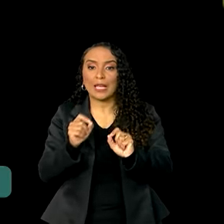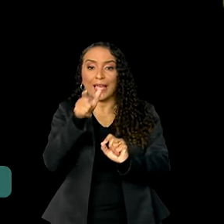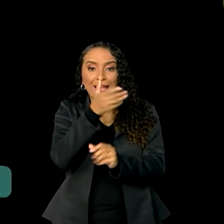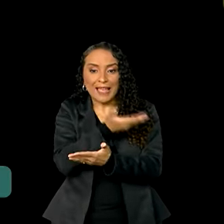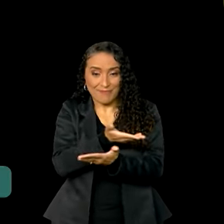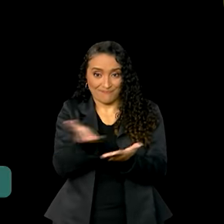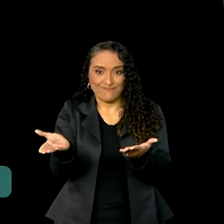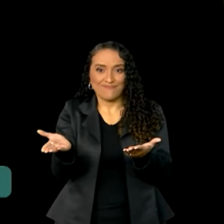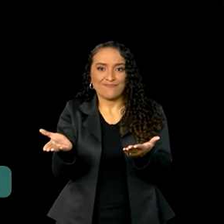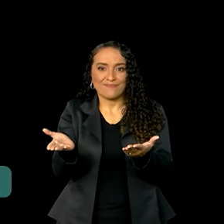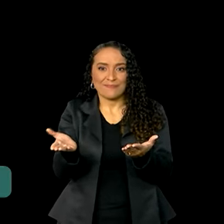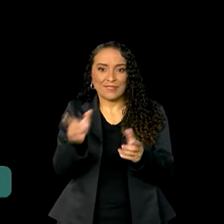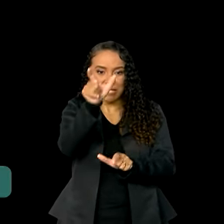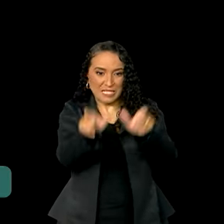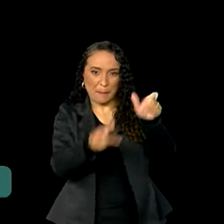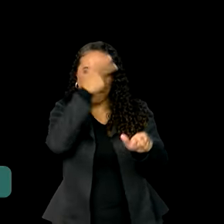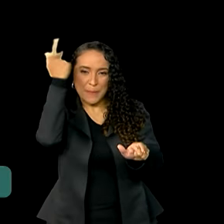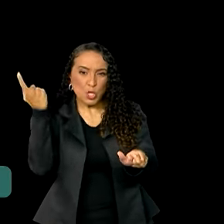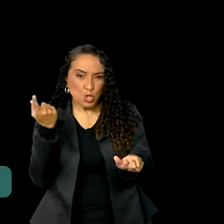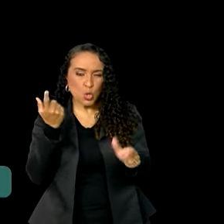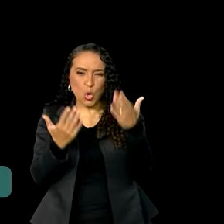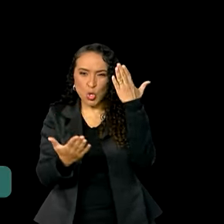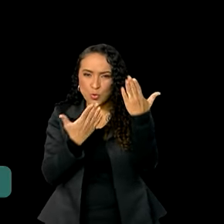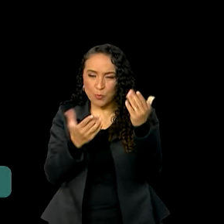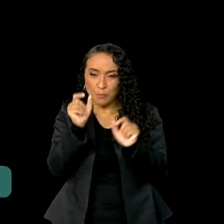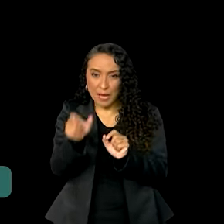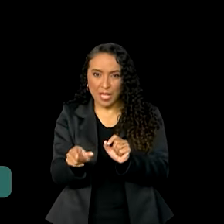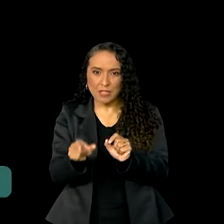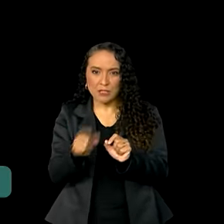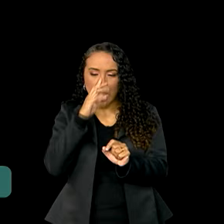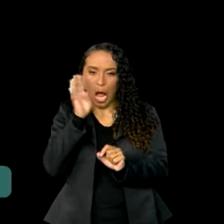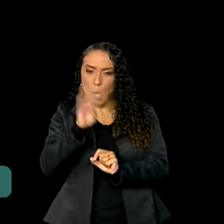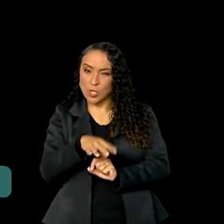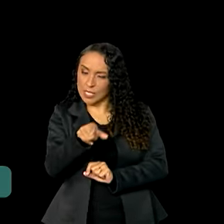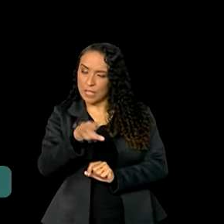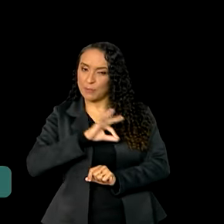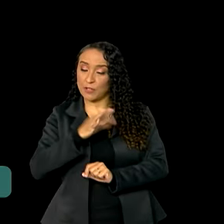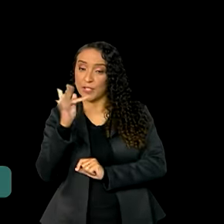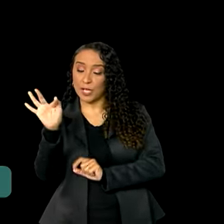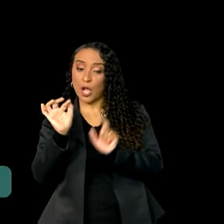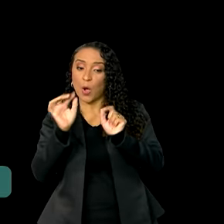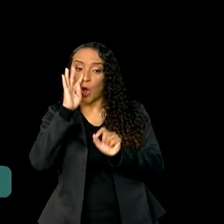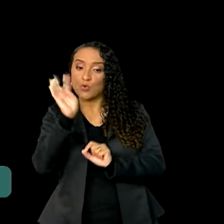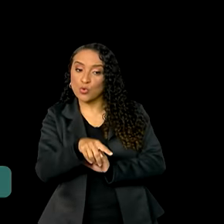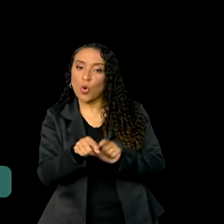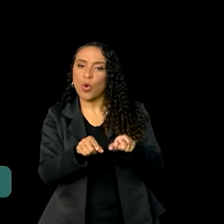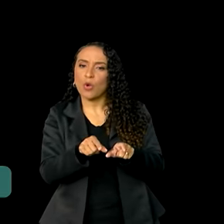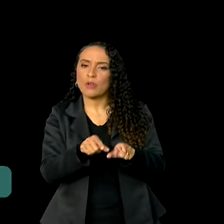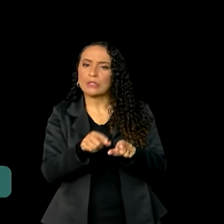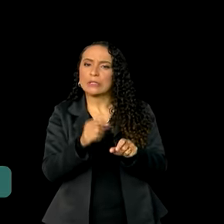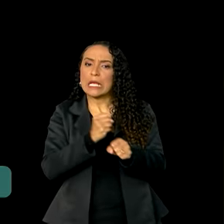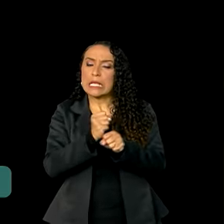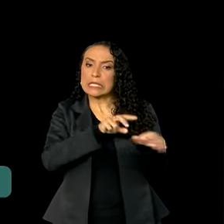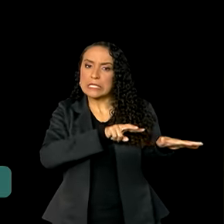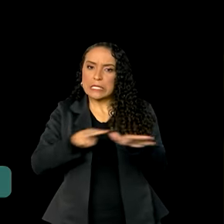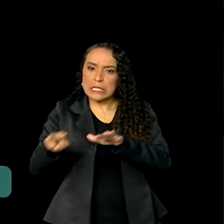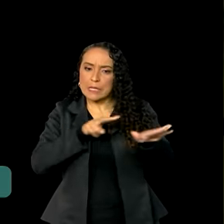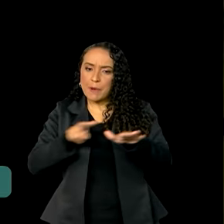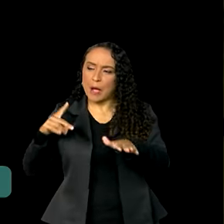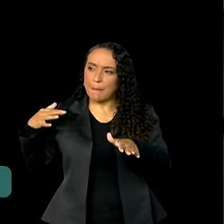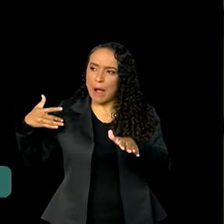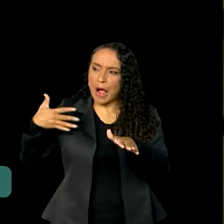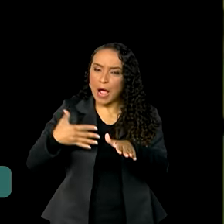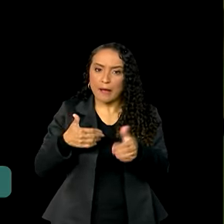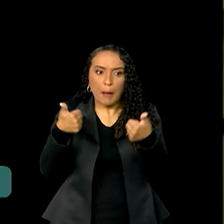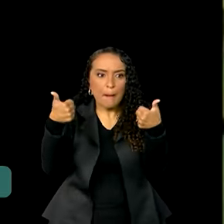estes indiciados, estes suspeitos, esses acusados pela Polícia Federal, durante muitas semanas seguiram de perto